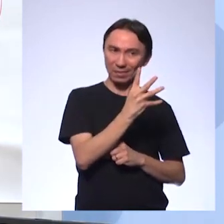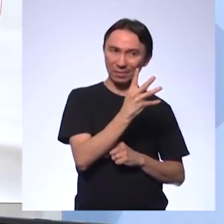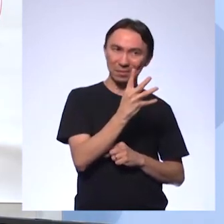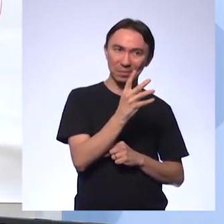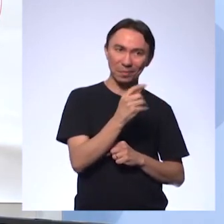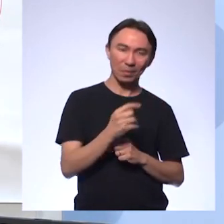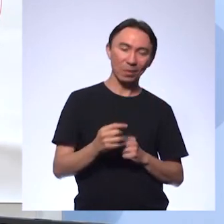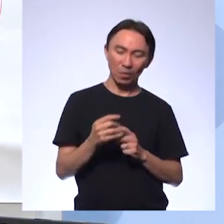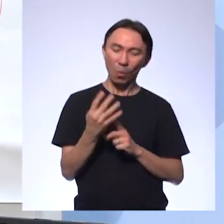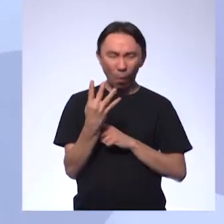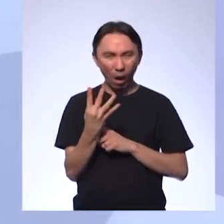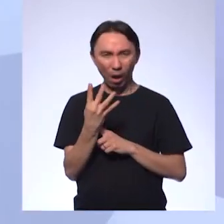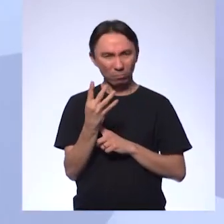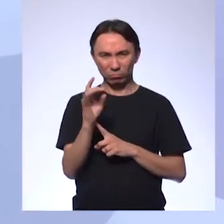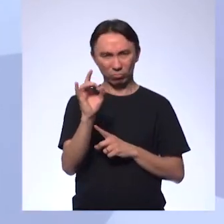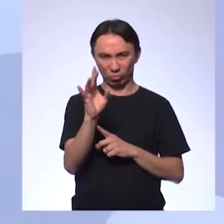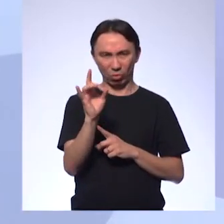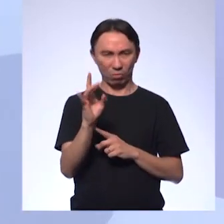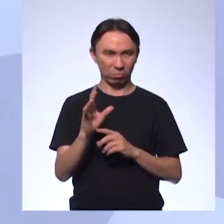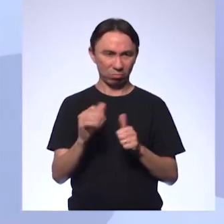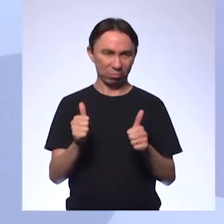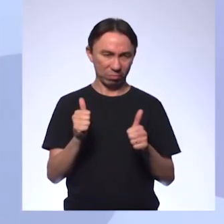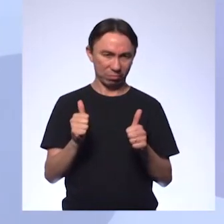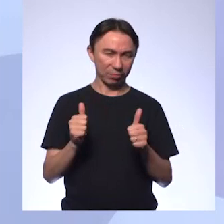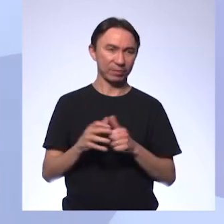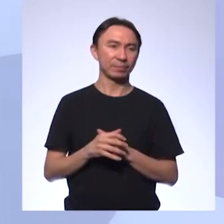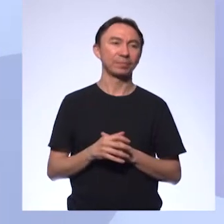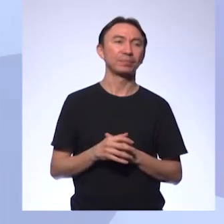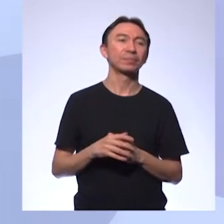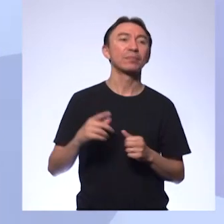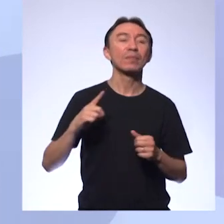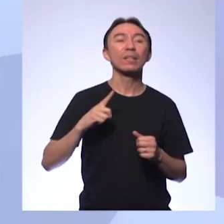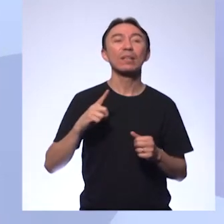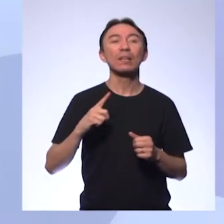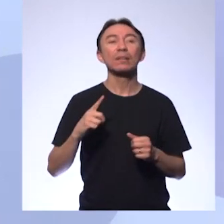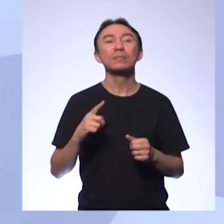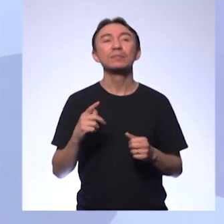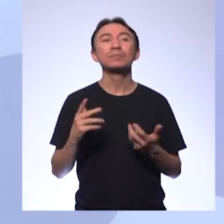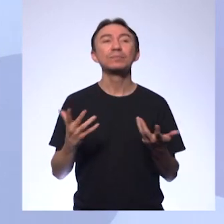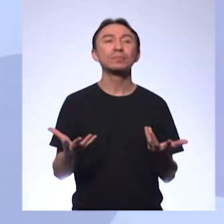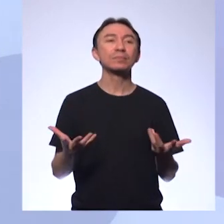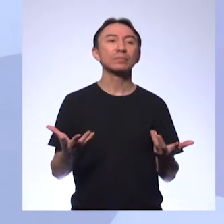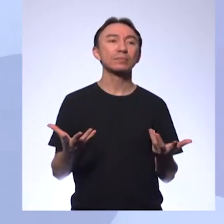seria só um tipo possível, tá? A posição. Então, eu tenho aqui